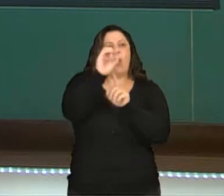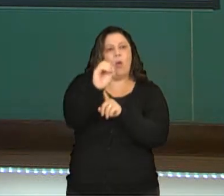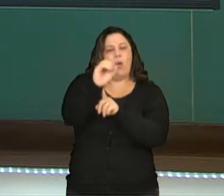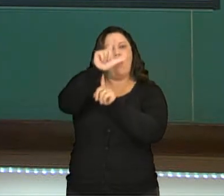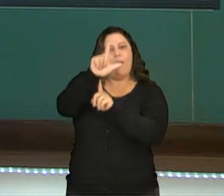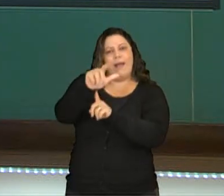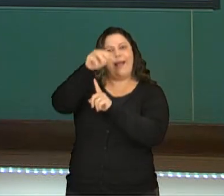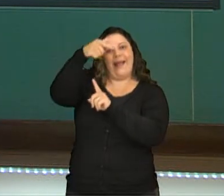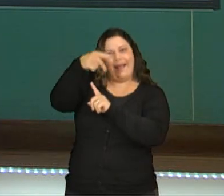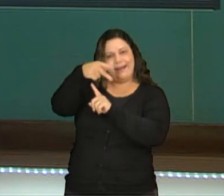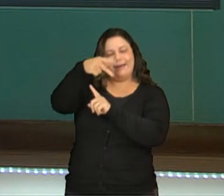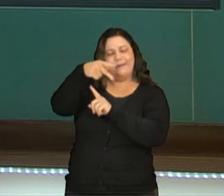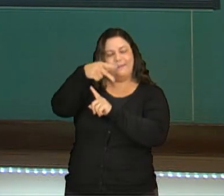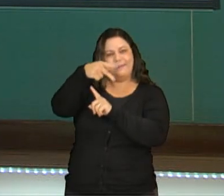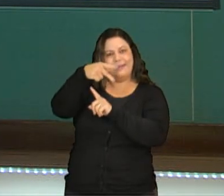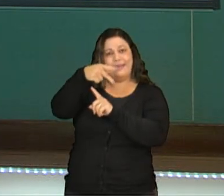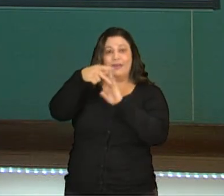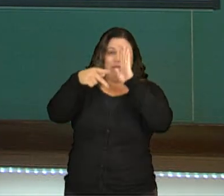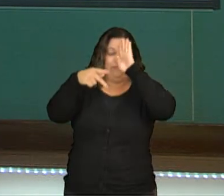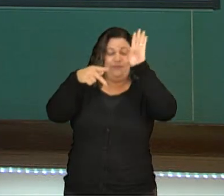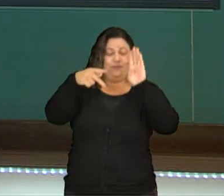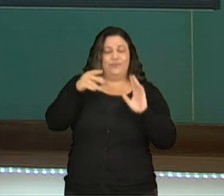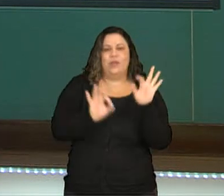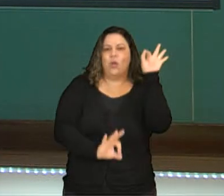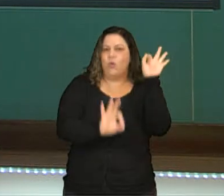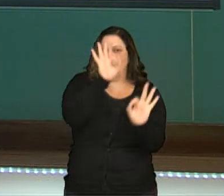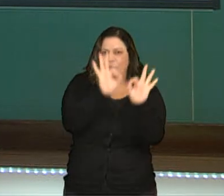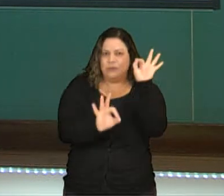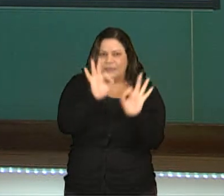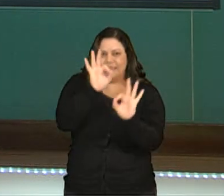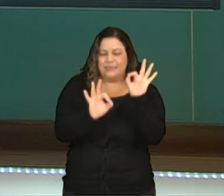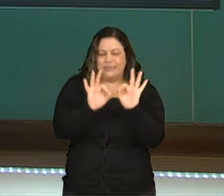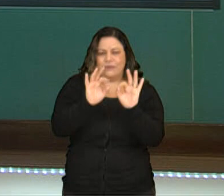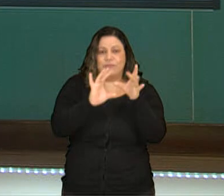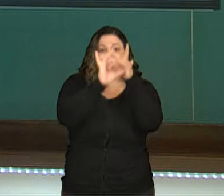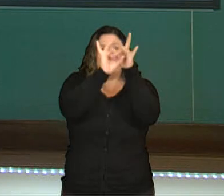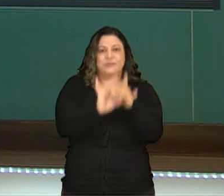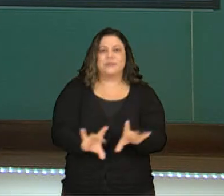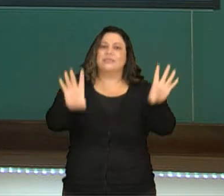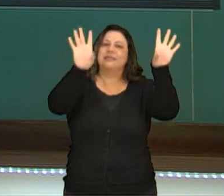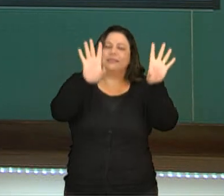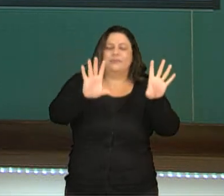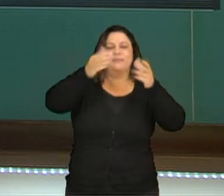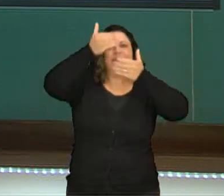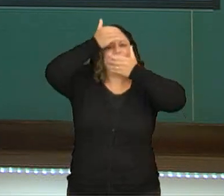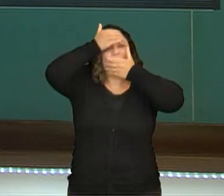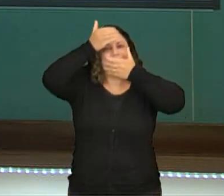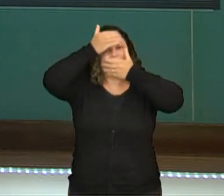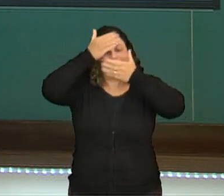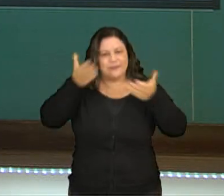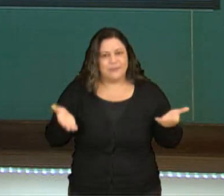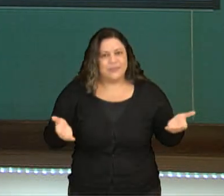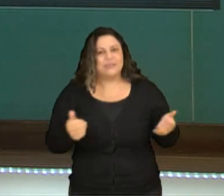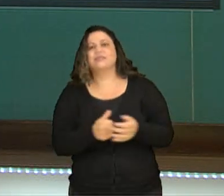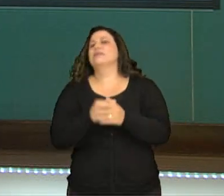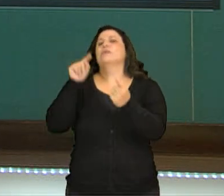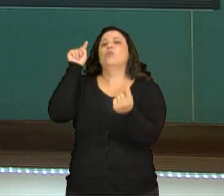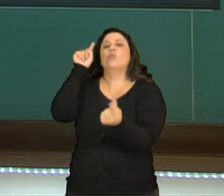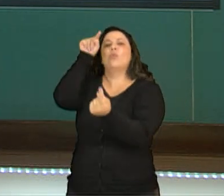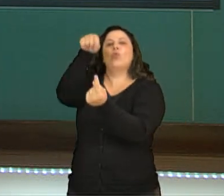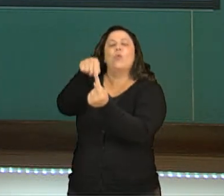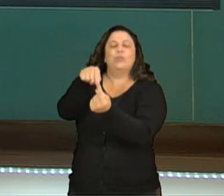OLP, anote essa sigla, Organização para a Libertação da Palestina, que tinha como